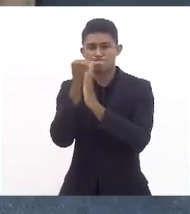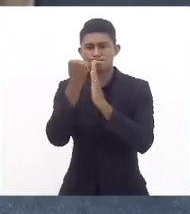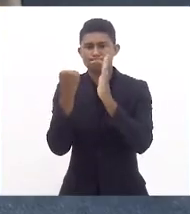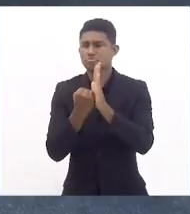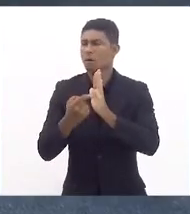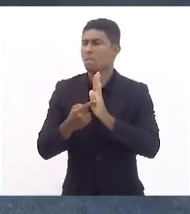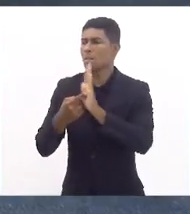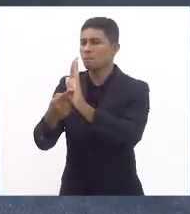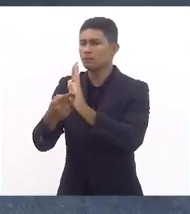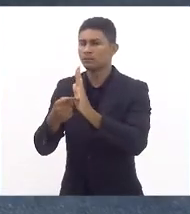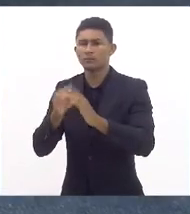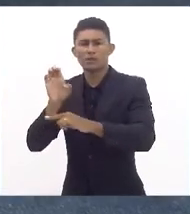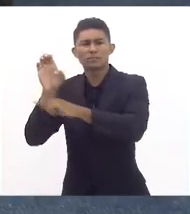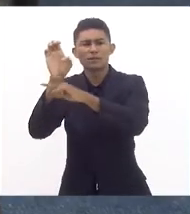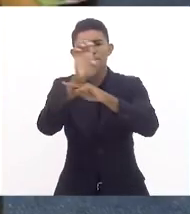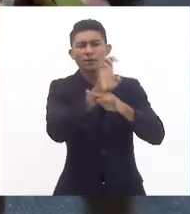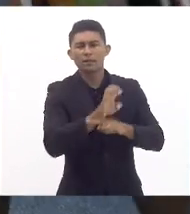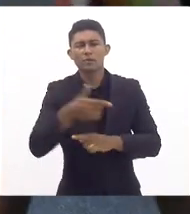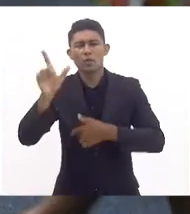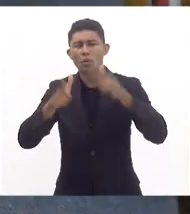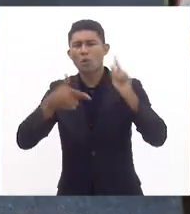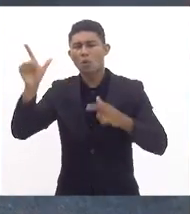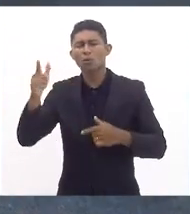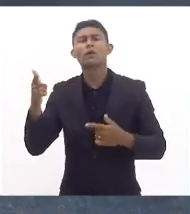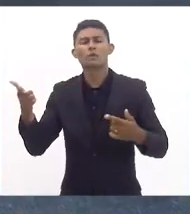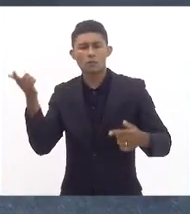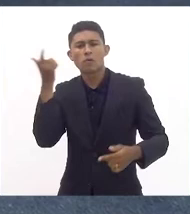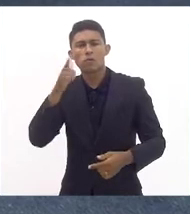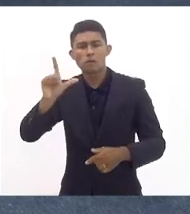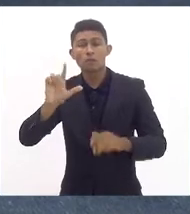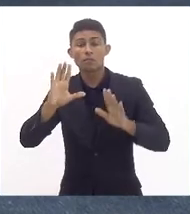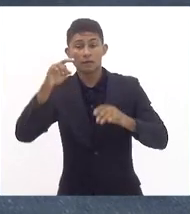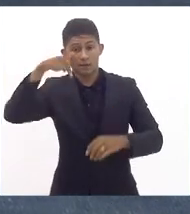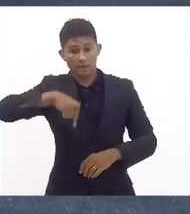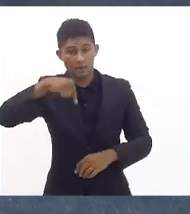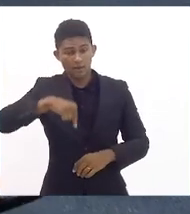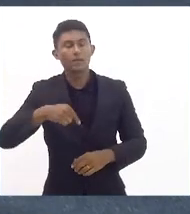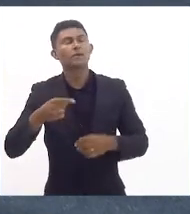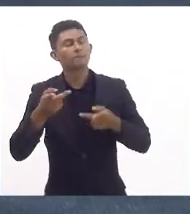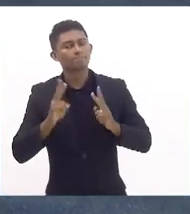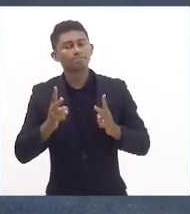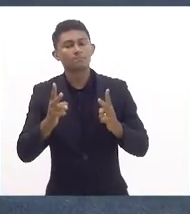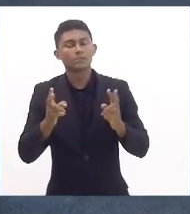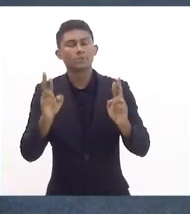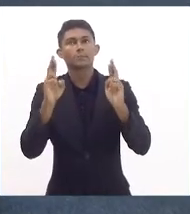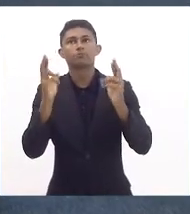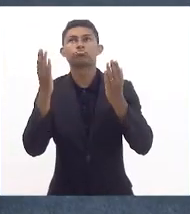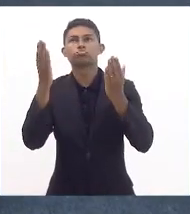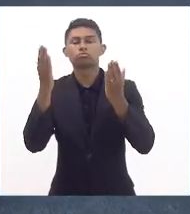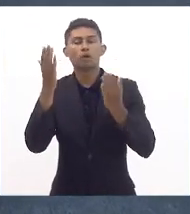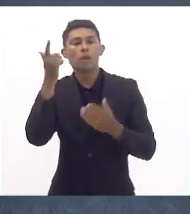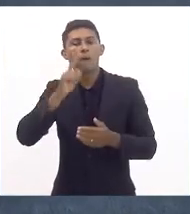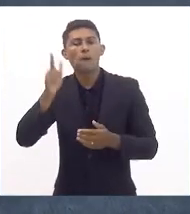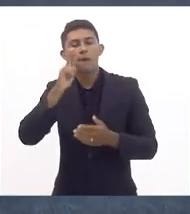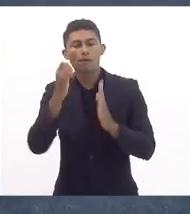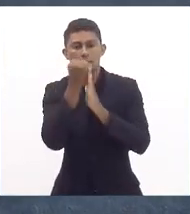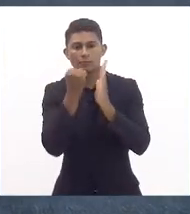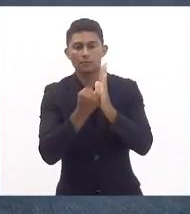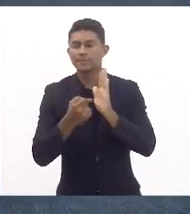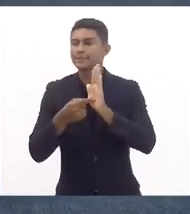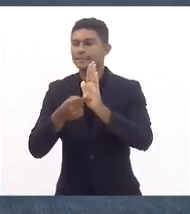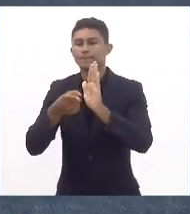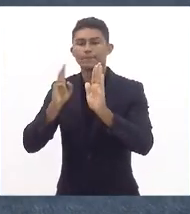Outros estados conseguiram, caíram a liminar, mas graças a Deus a nossa liminar está mantida. Então, para chamar a atenção que